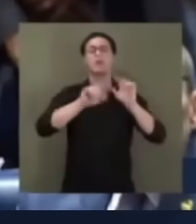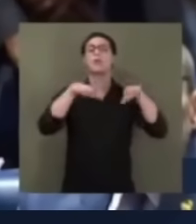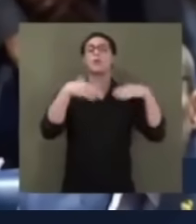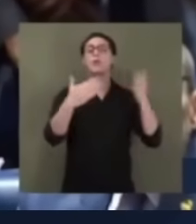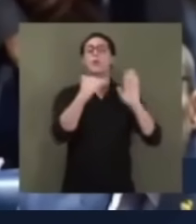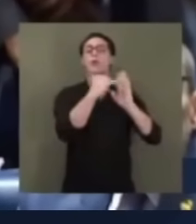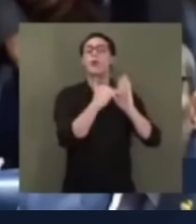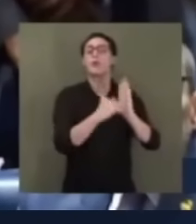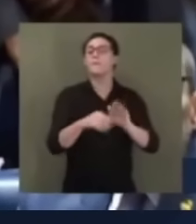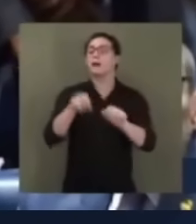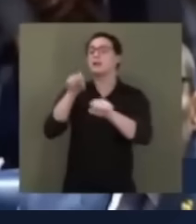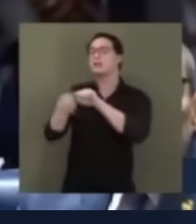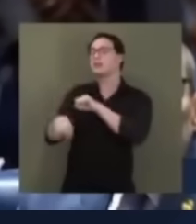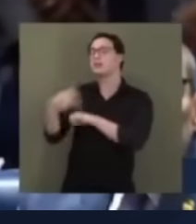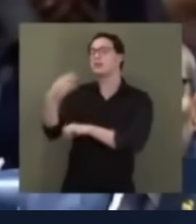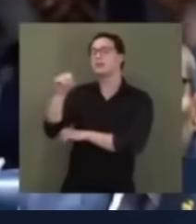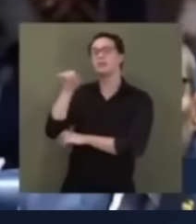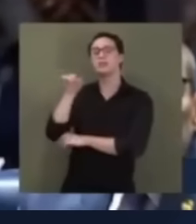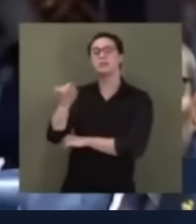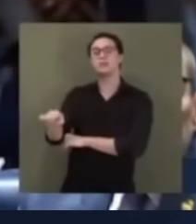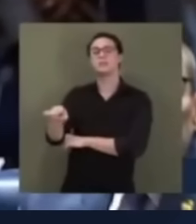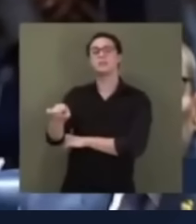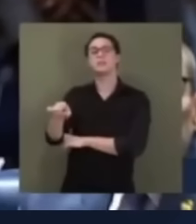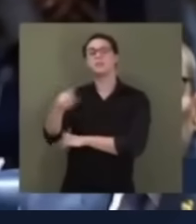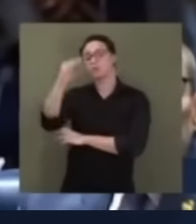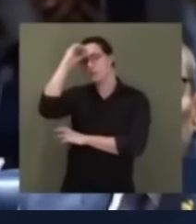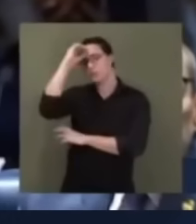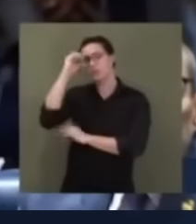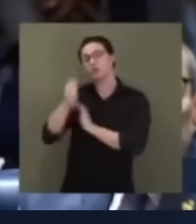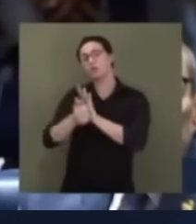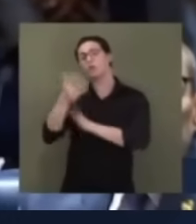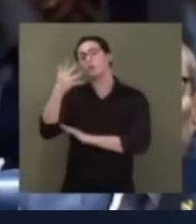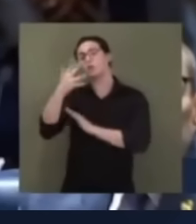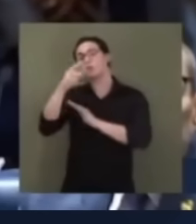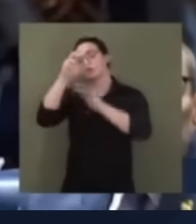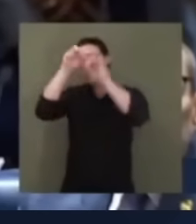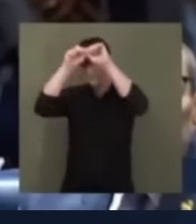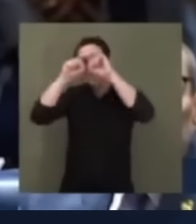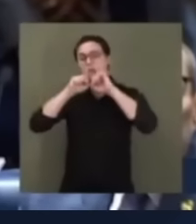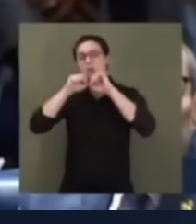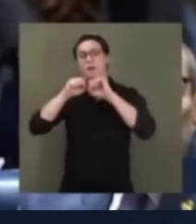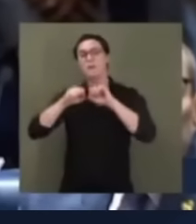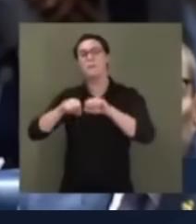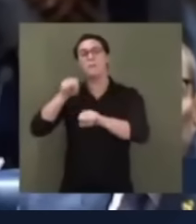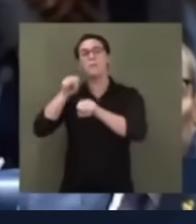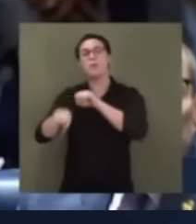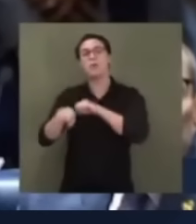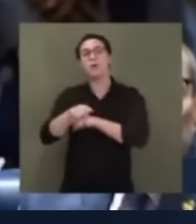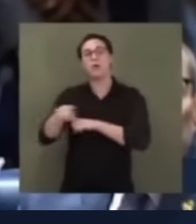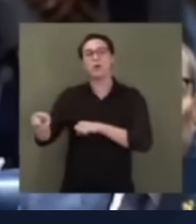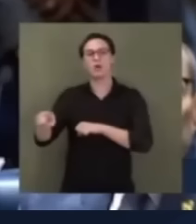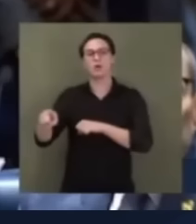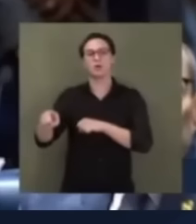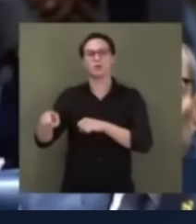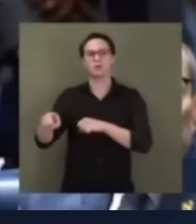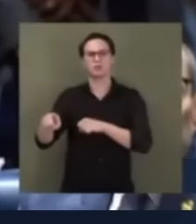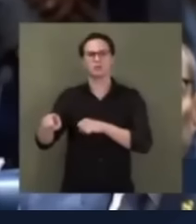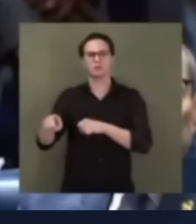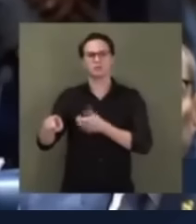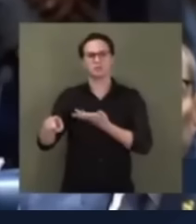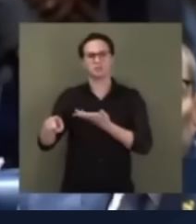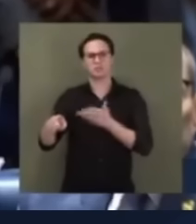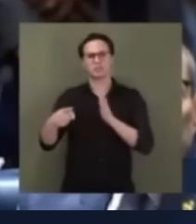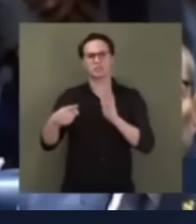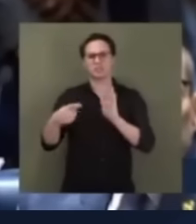30.000 inocentes e quantos terroristas foram mortos com esses ataques e tirar 1 milhão de